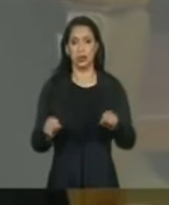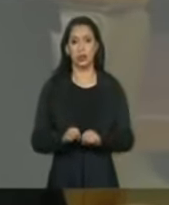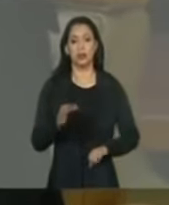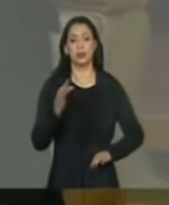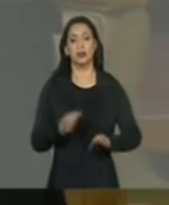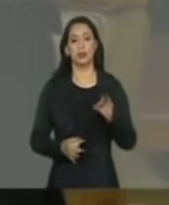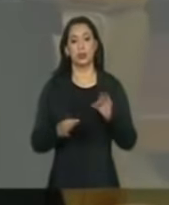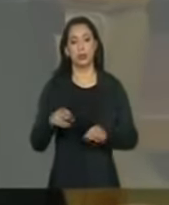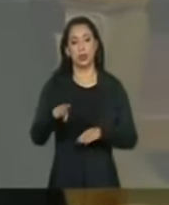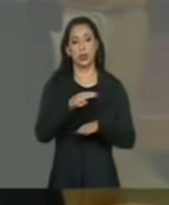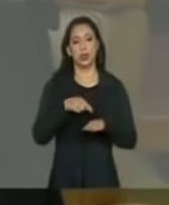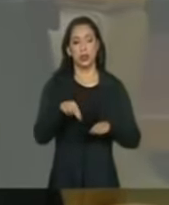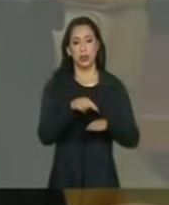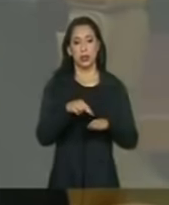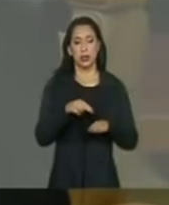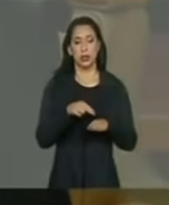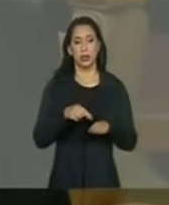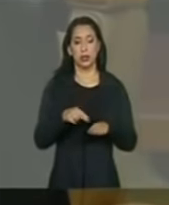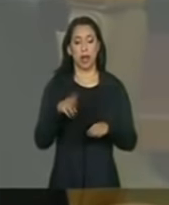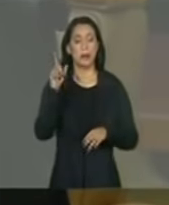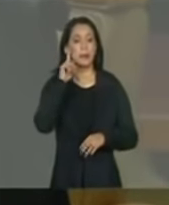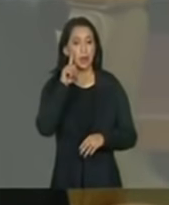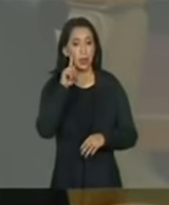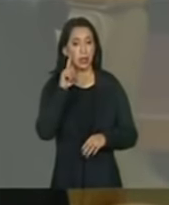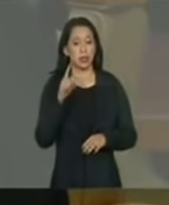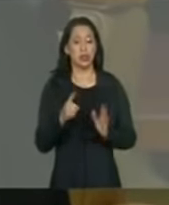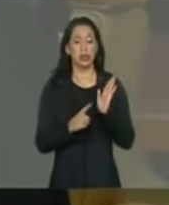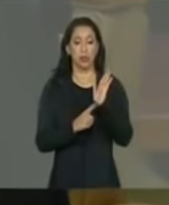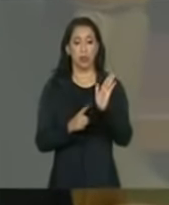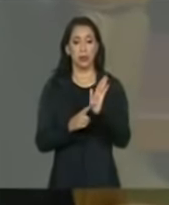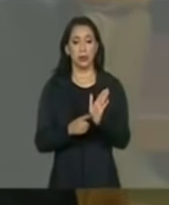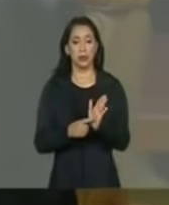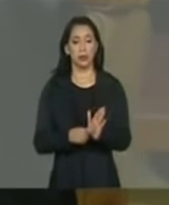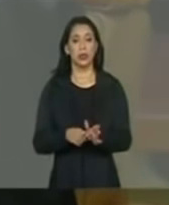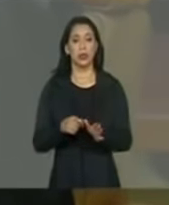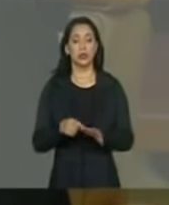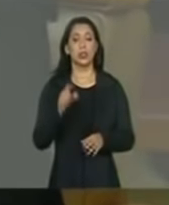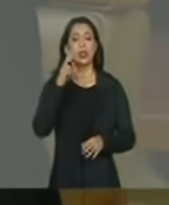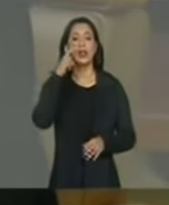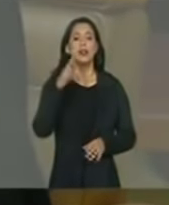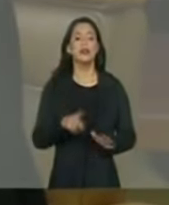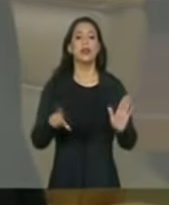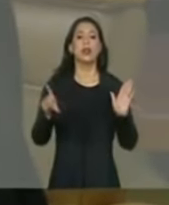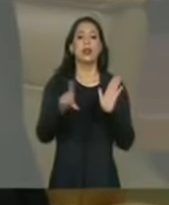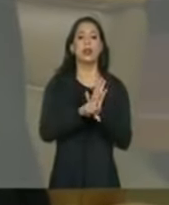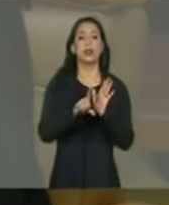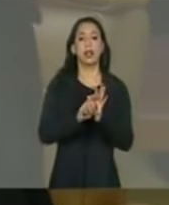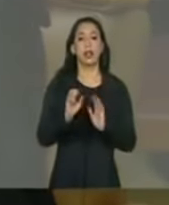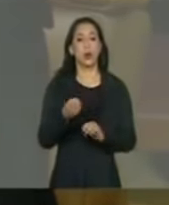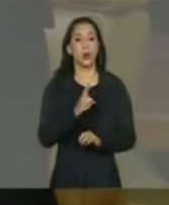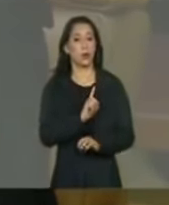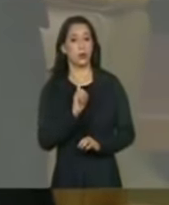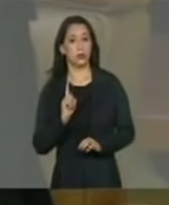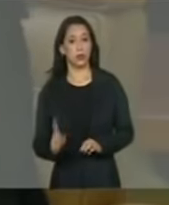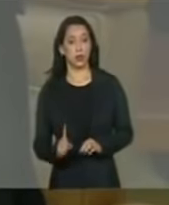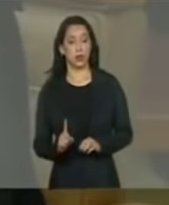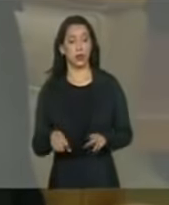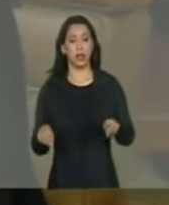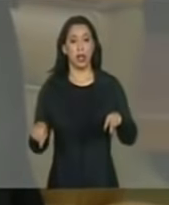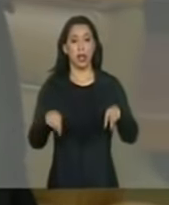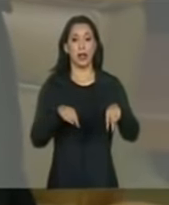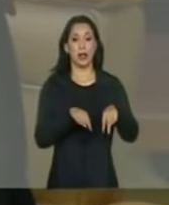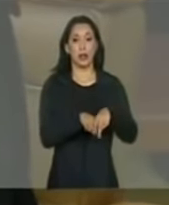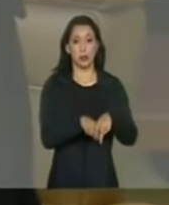no plano do sistema interamericano instituir os casos em que se legitimar a ou não a privação que